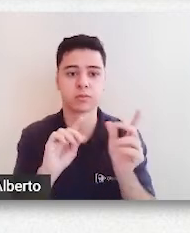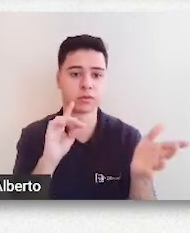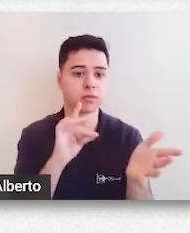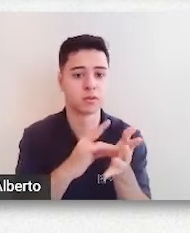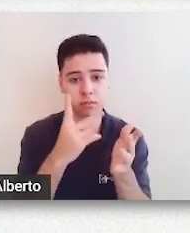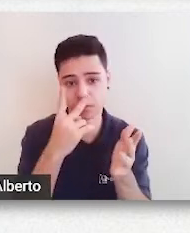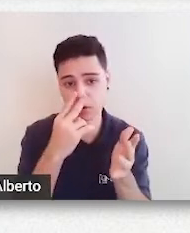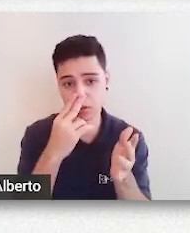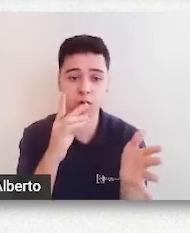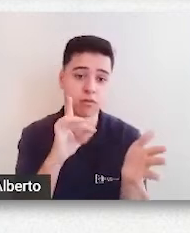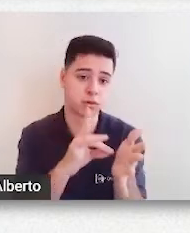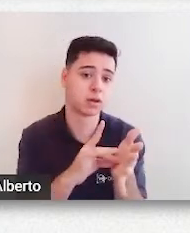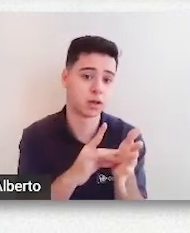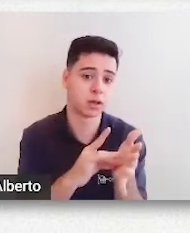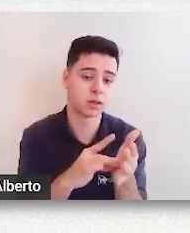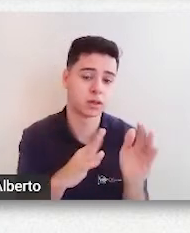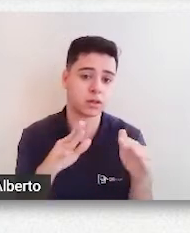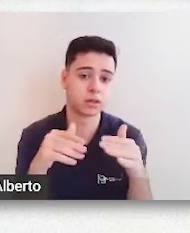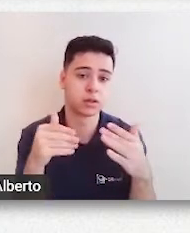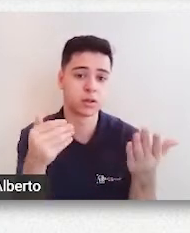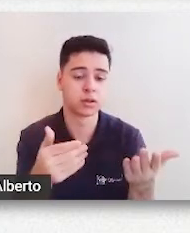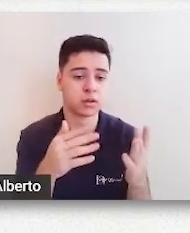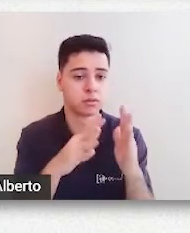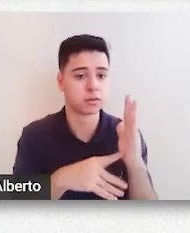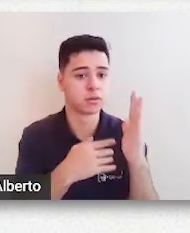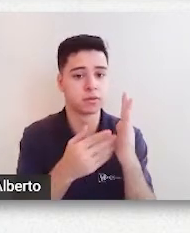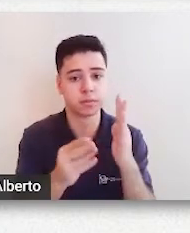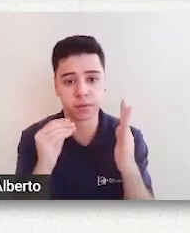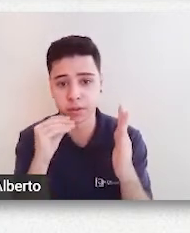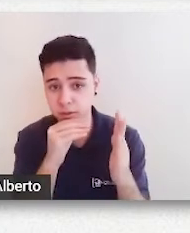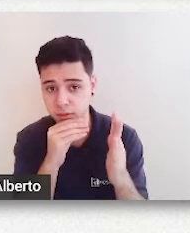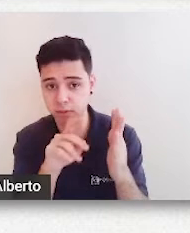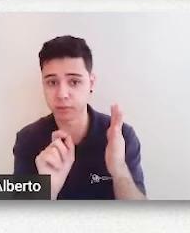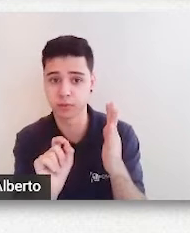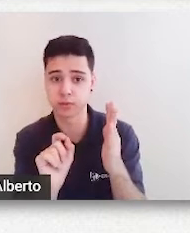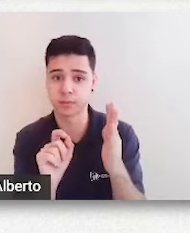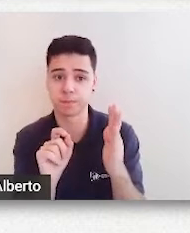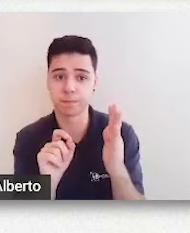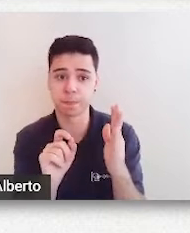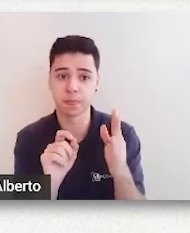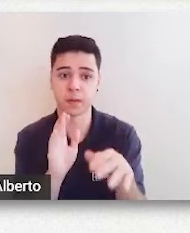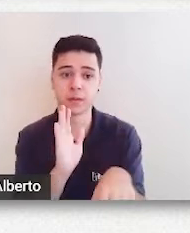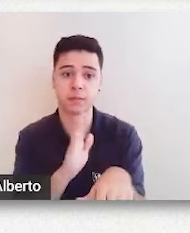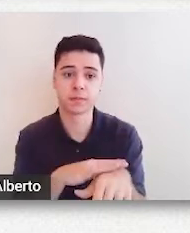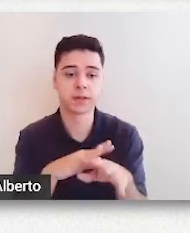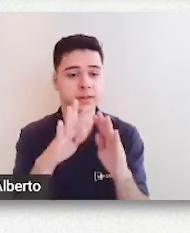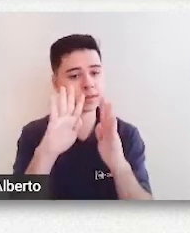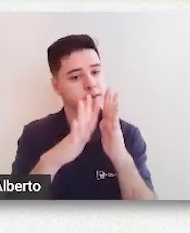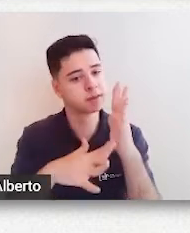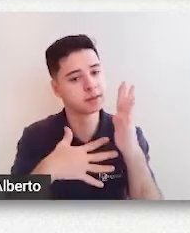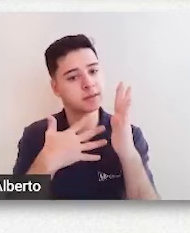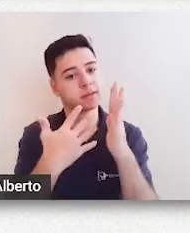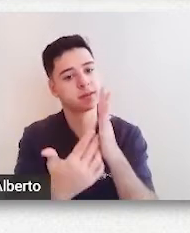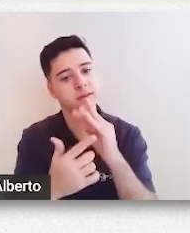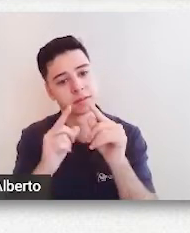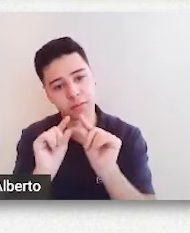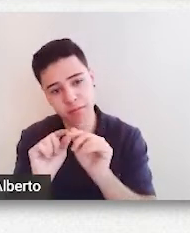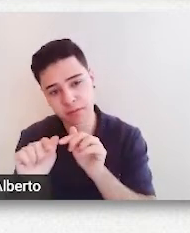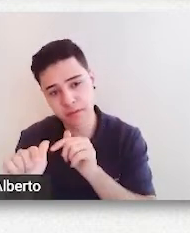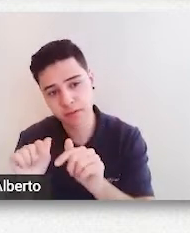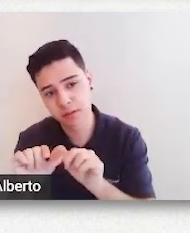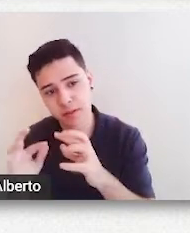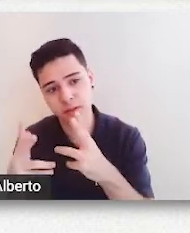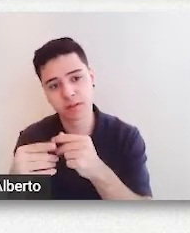provável original. Então, essa pintura aí a gente vê que é uma pintura mais lisa, né? Menos trabalhada, sem